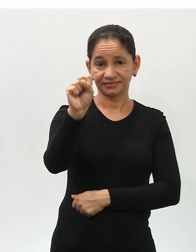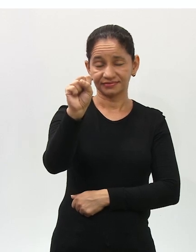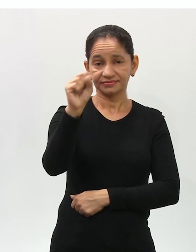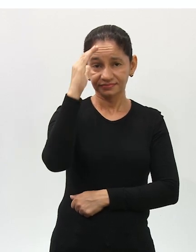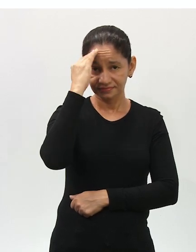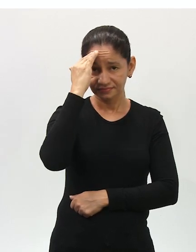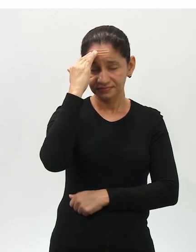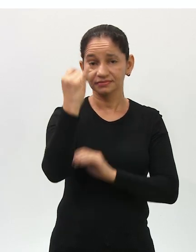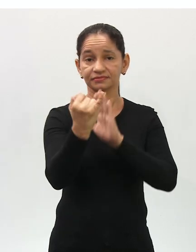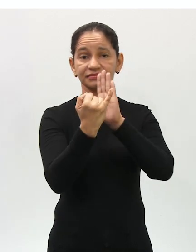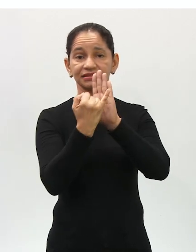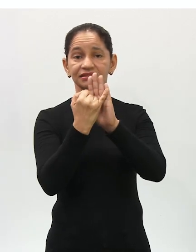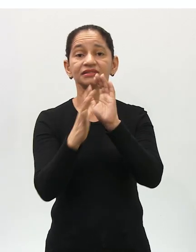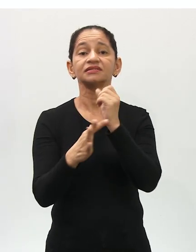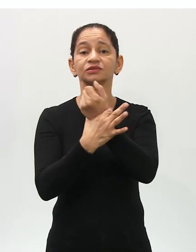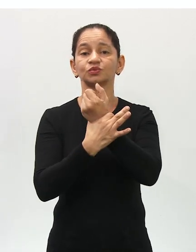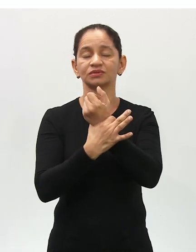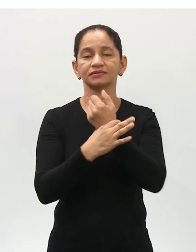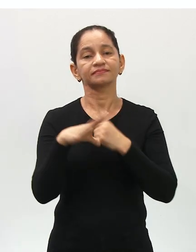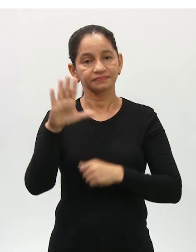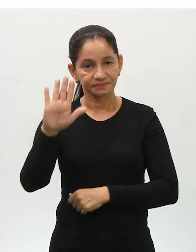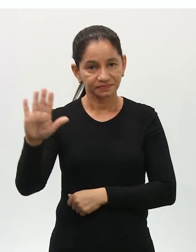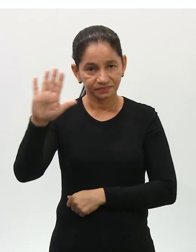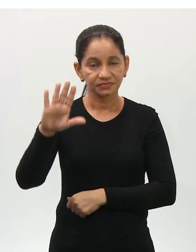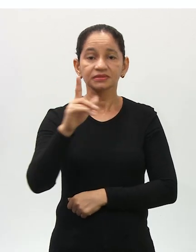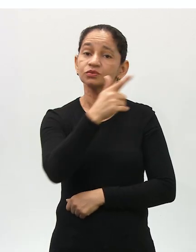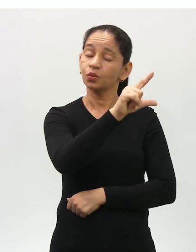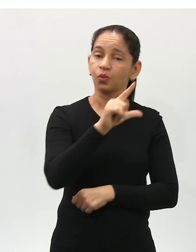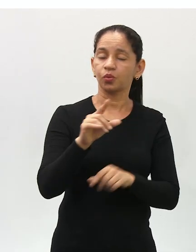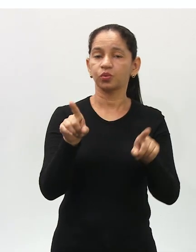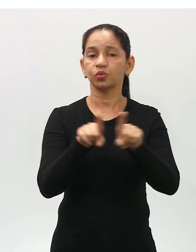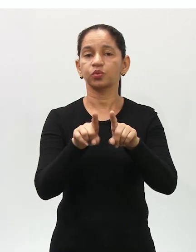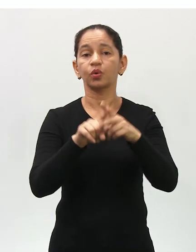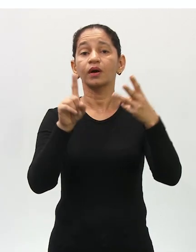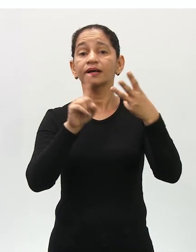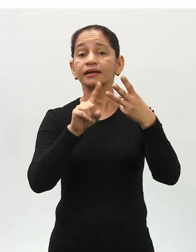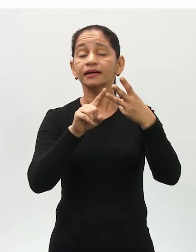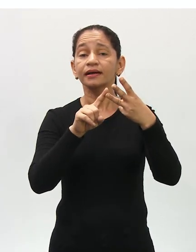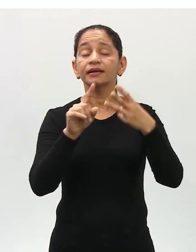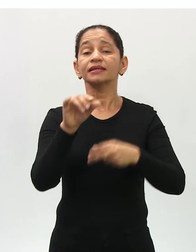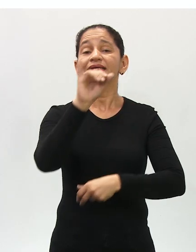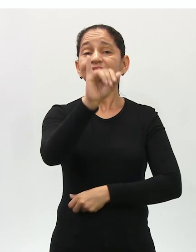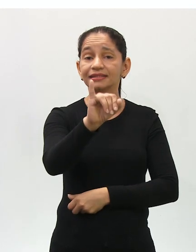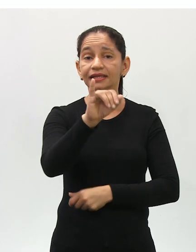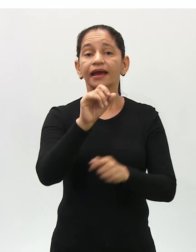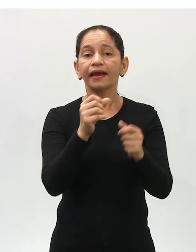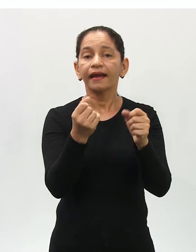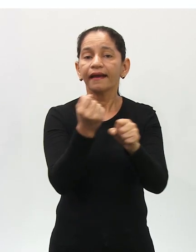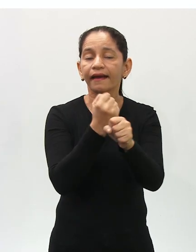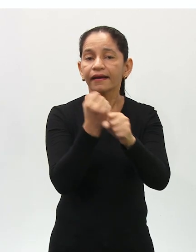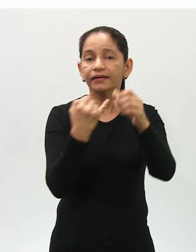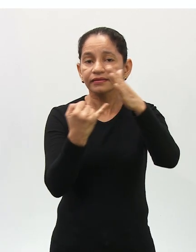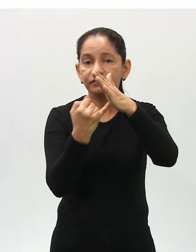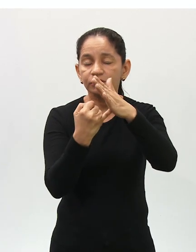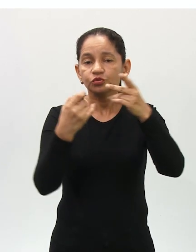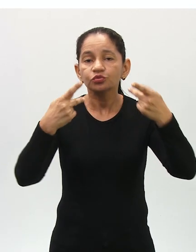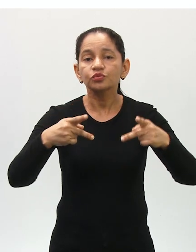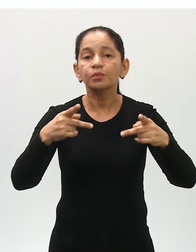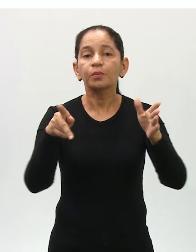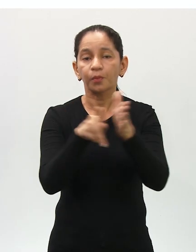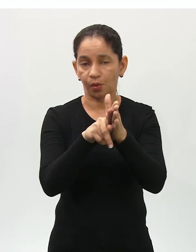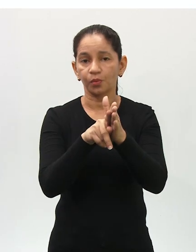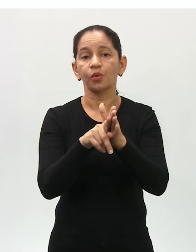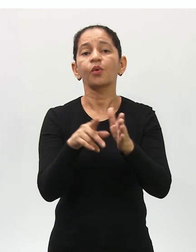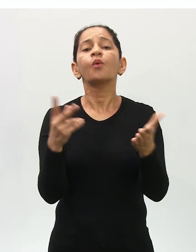quando é uma receita das empresas estatais, né, aí vai ser identificado pela letra I. As etapas da receita orçamentária,